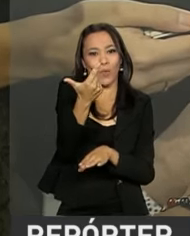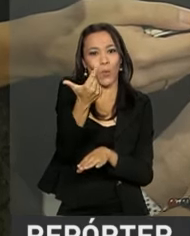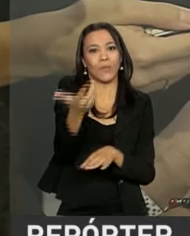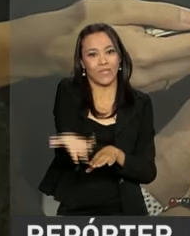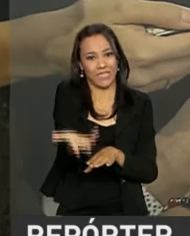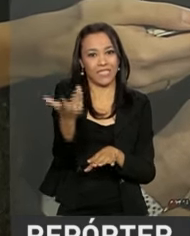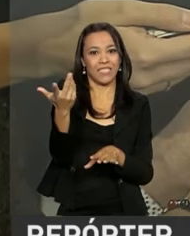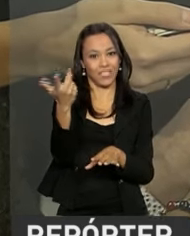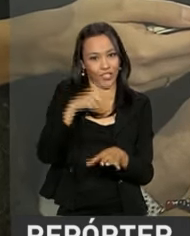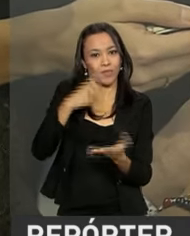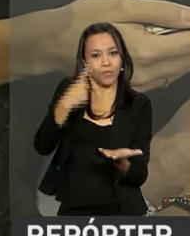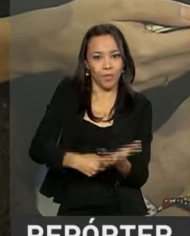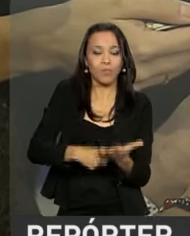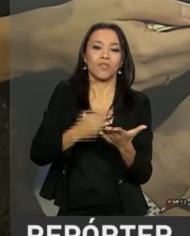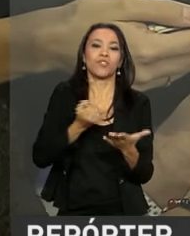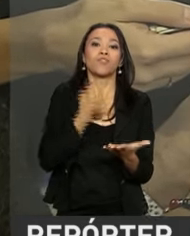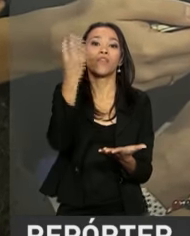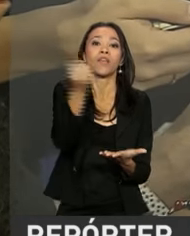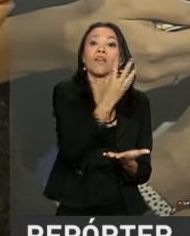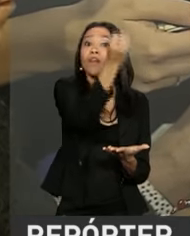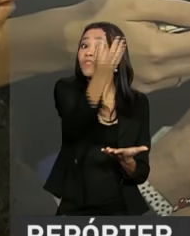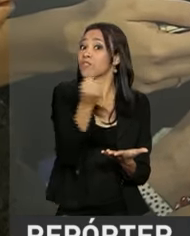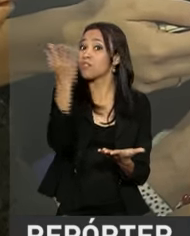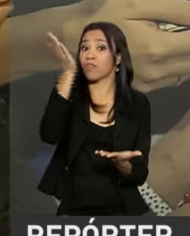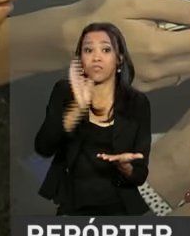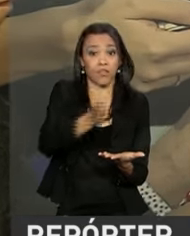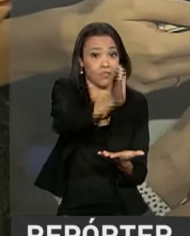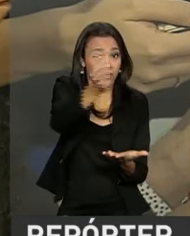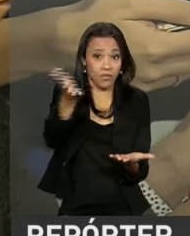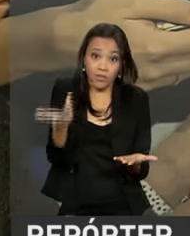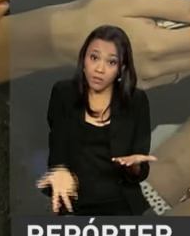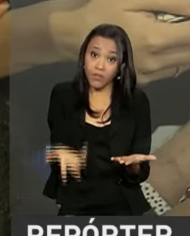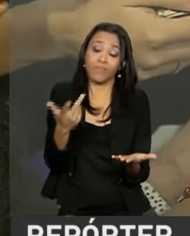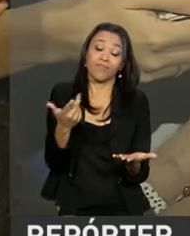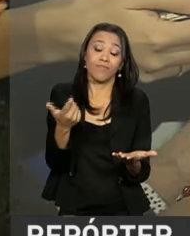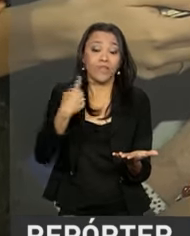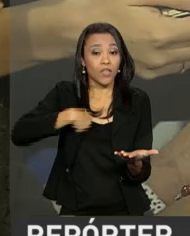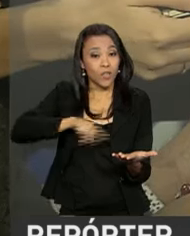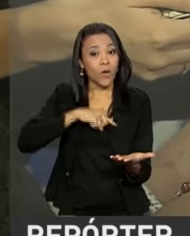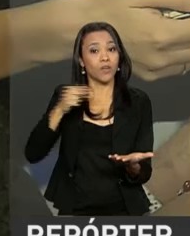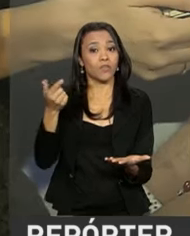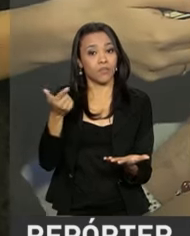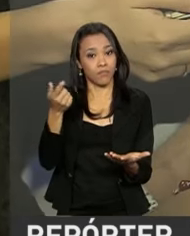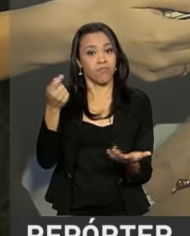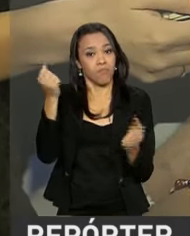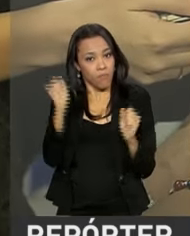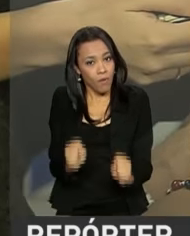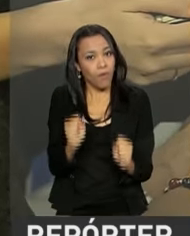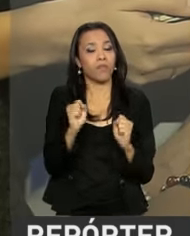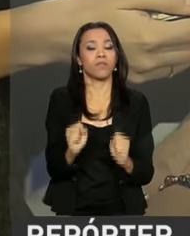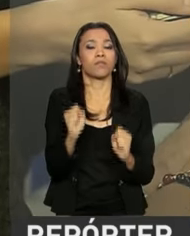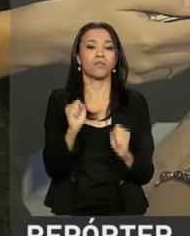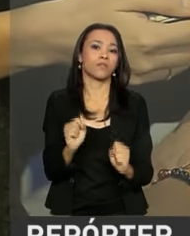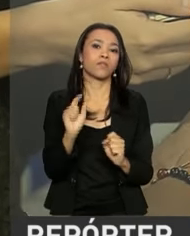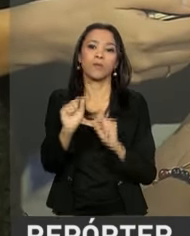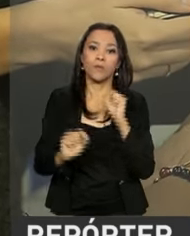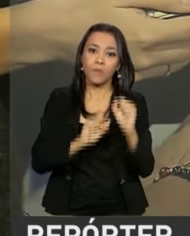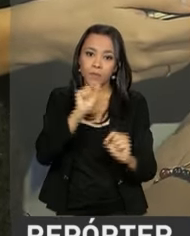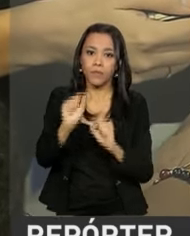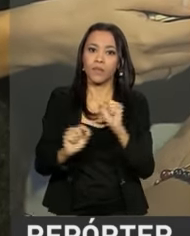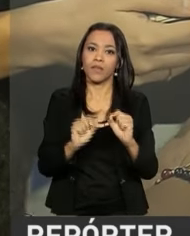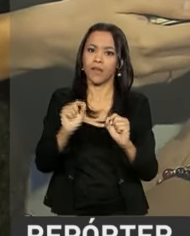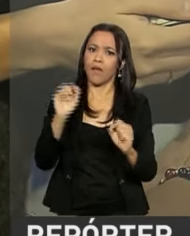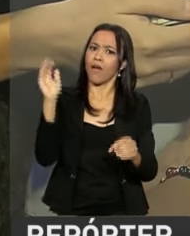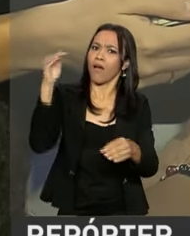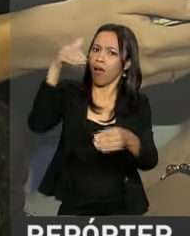assumidos durante as campanhas, outros já tinham viagem marcada. Então a tendência é que a gente possa ainda aumentar, que possamos aumentar ainda mais